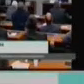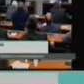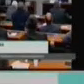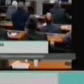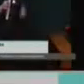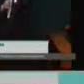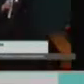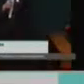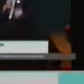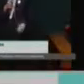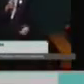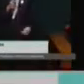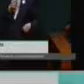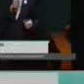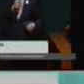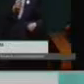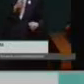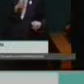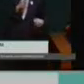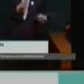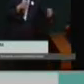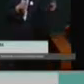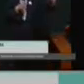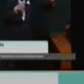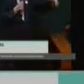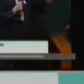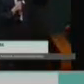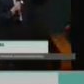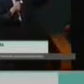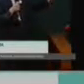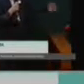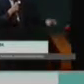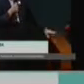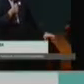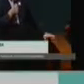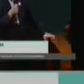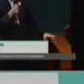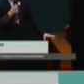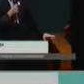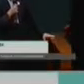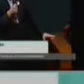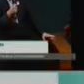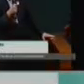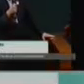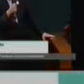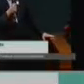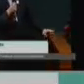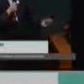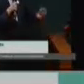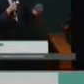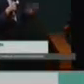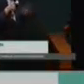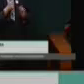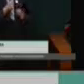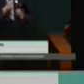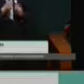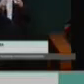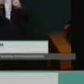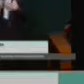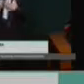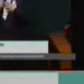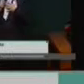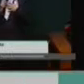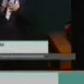essa comissão geral, que é uma oportunidade muito grande para debatermos a forma de